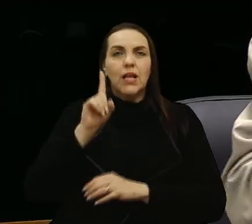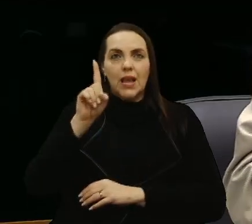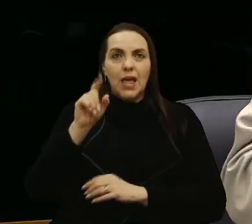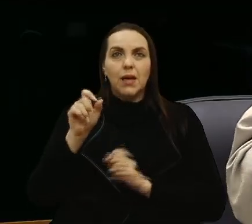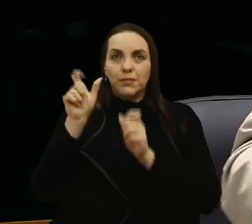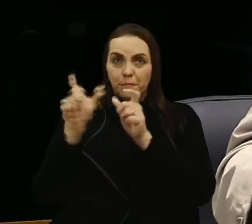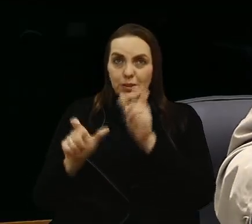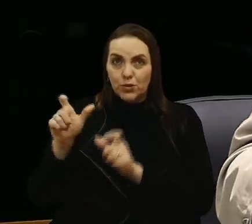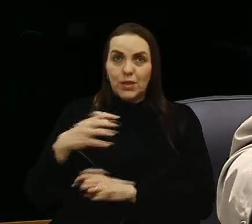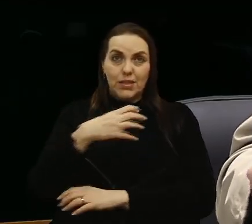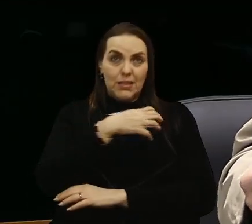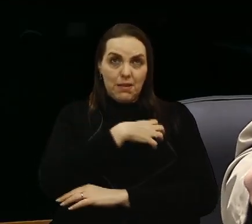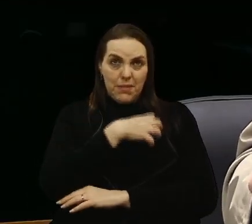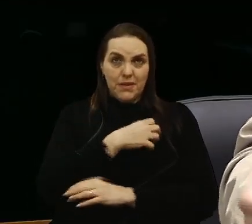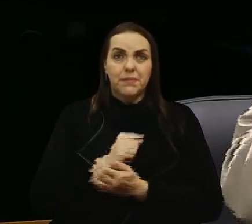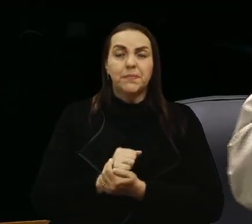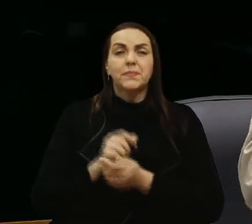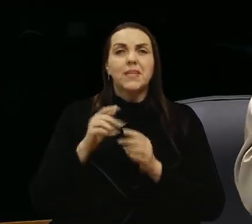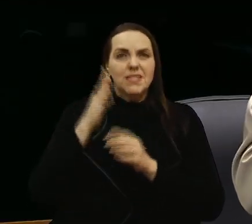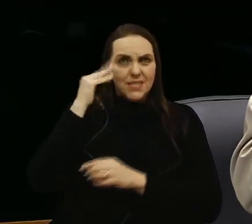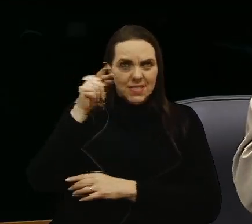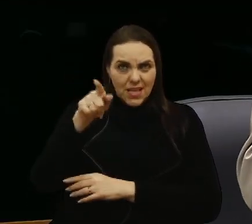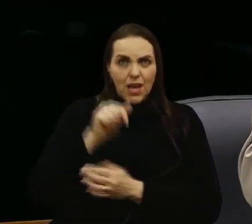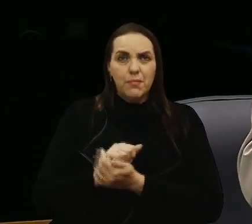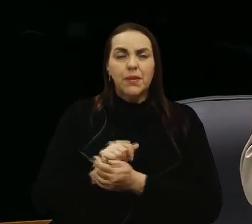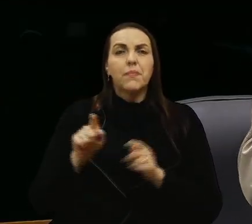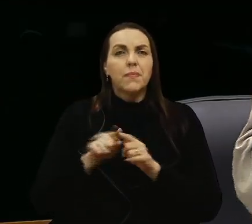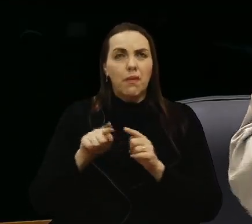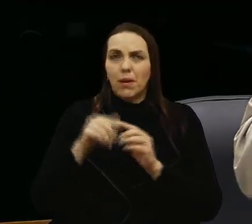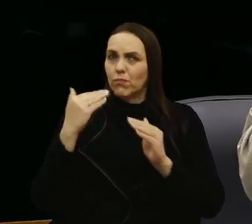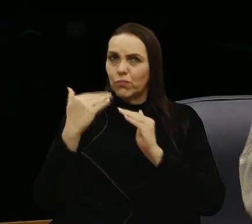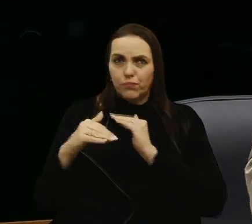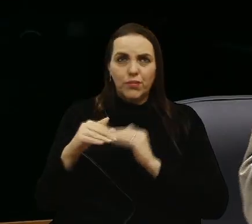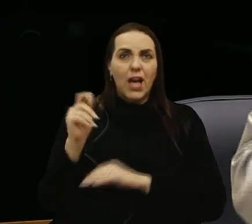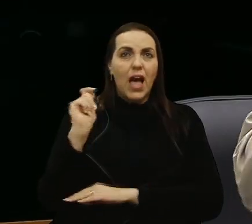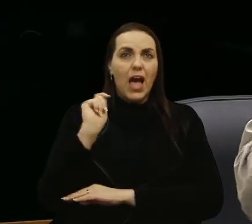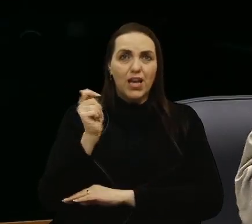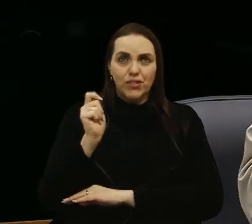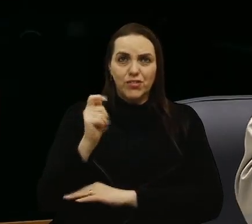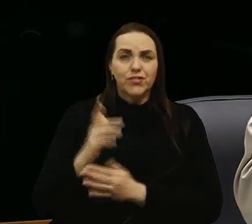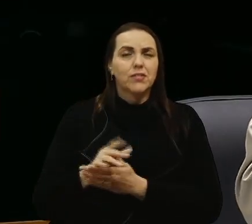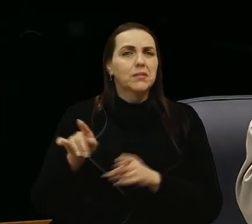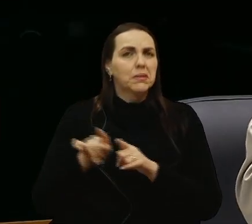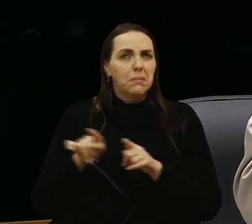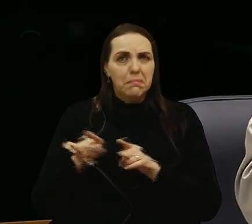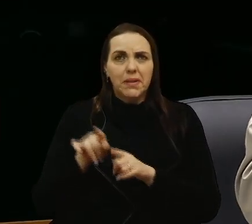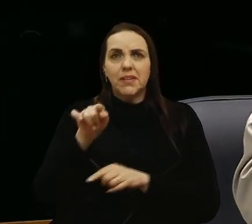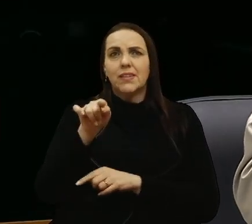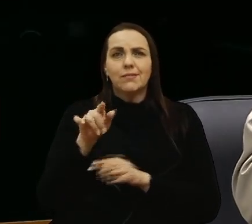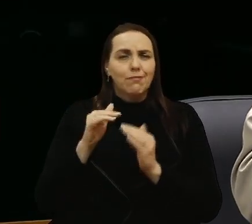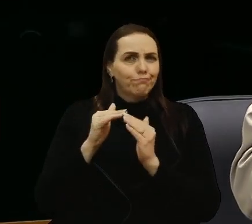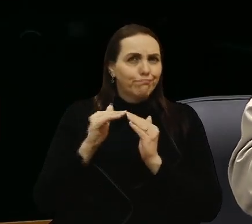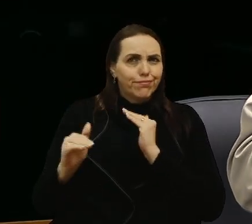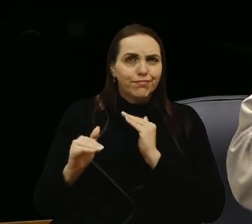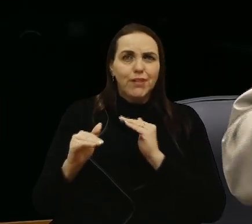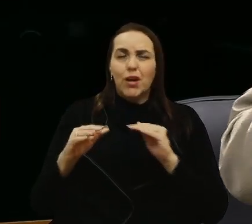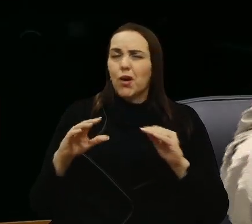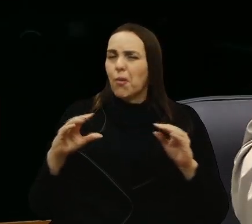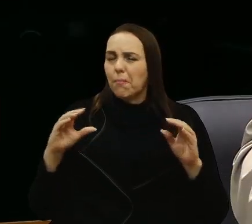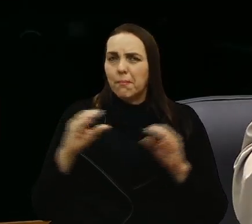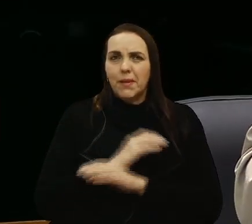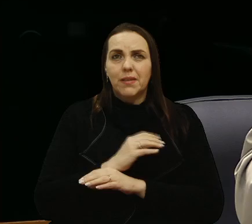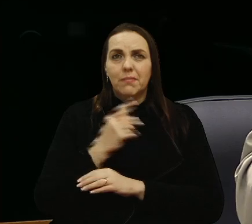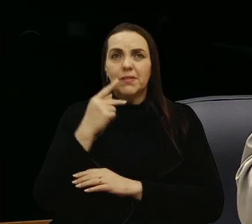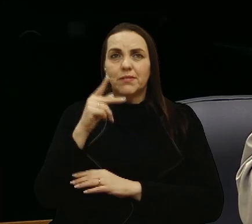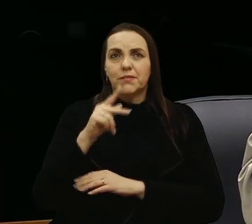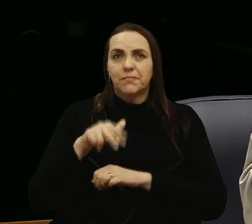disso. Divirjo das suas falas quanto aos argentinos. Divirjo profundamente da sua posição quanto